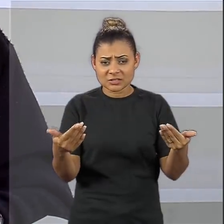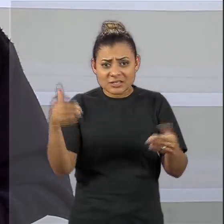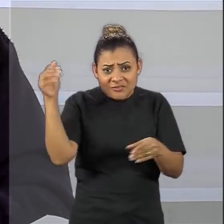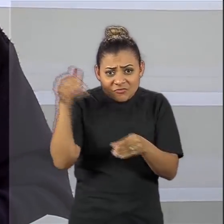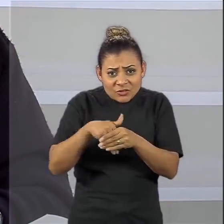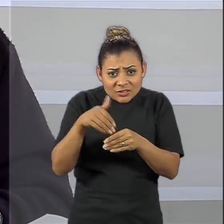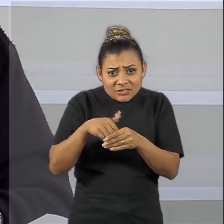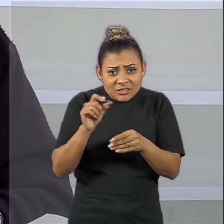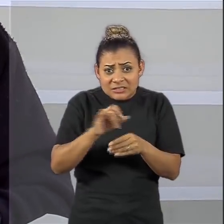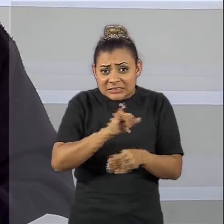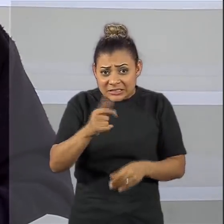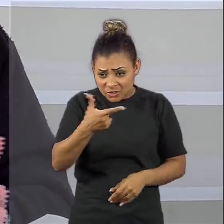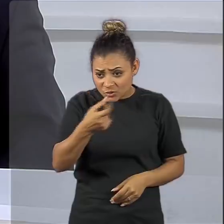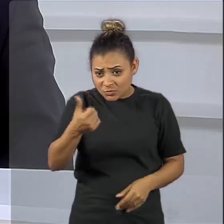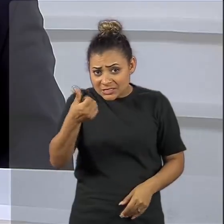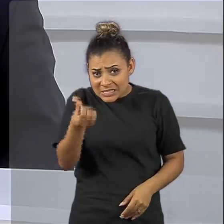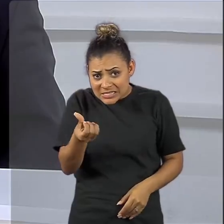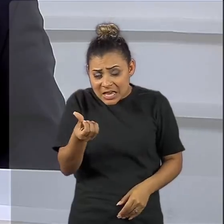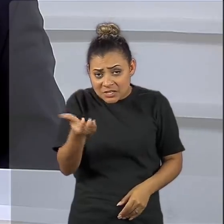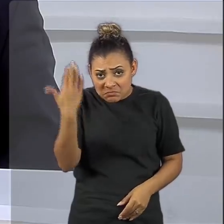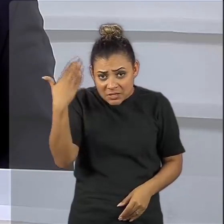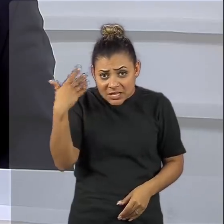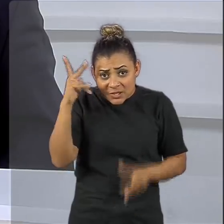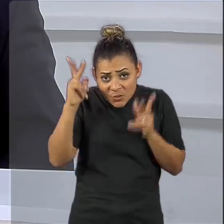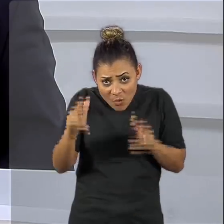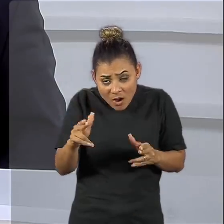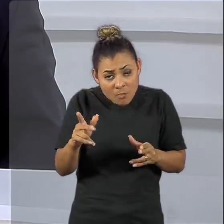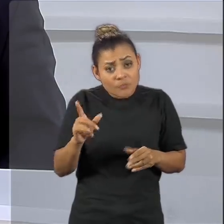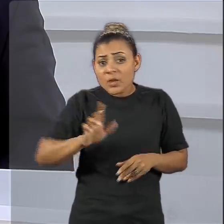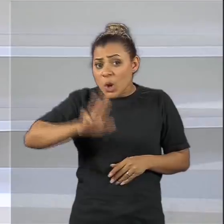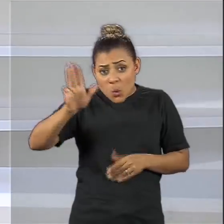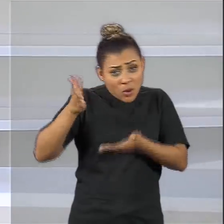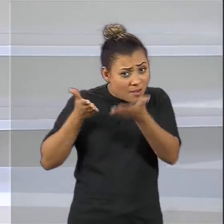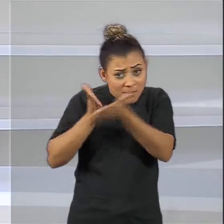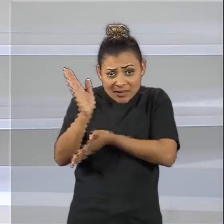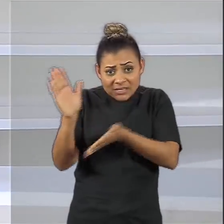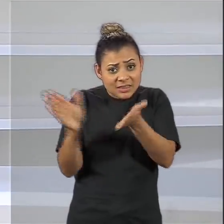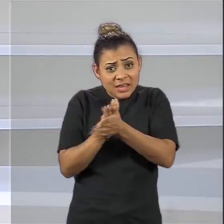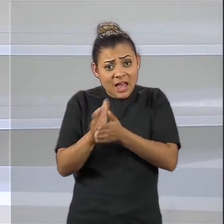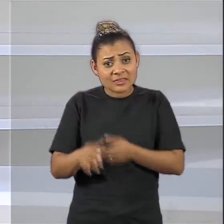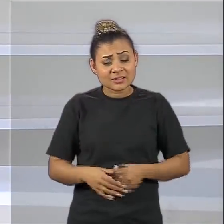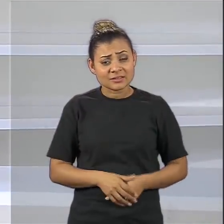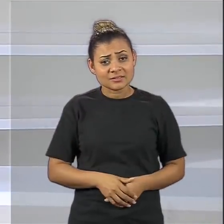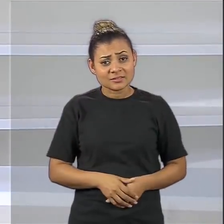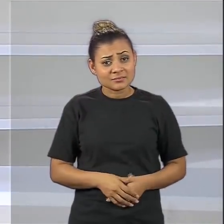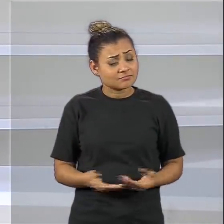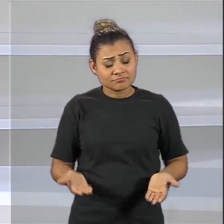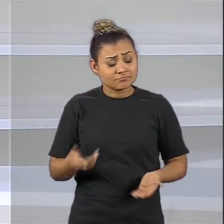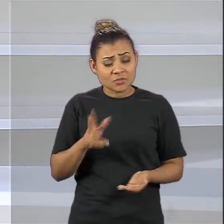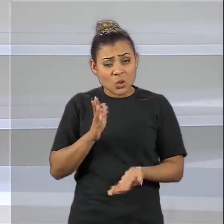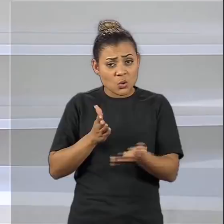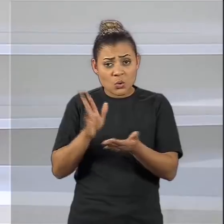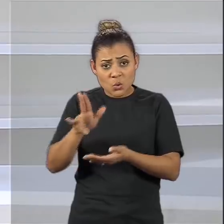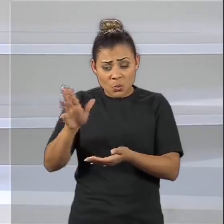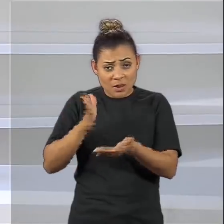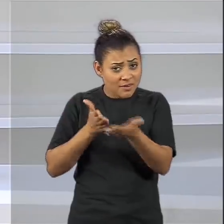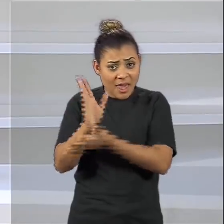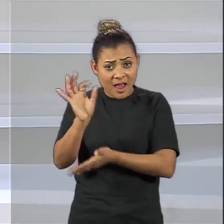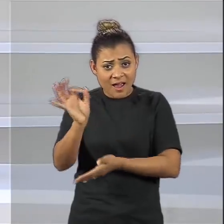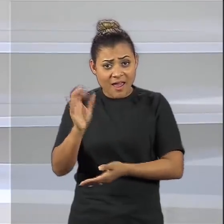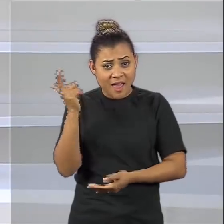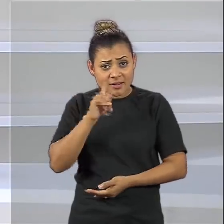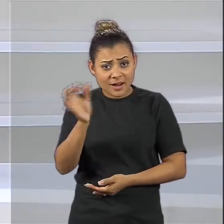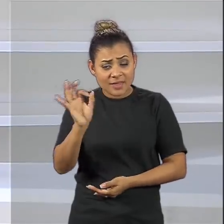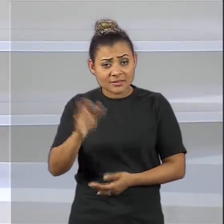em 18, em 16, provavelmente nem o Lula ganharia se tivesse habilitado. É verdade. Porque era... Agora, de lá